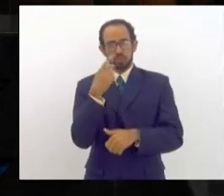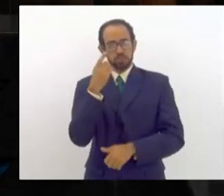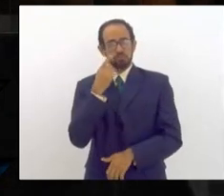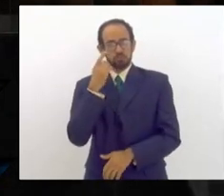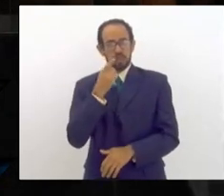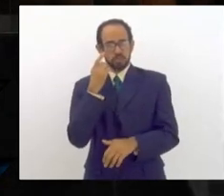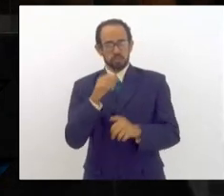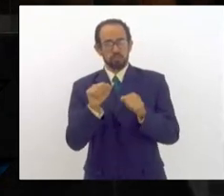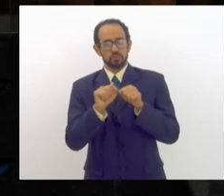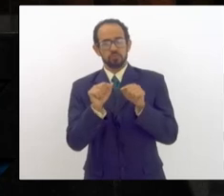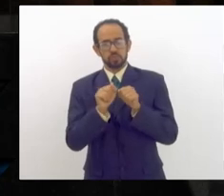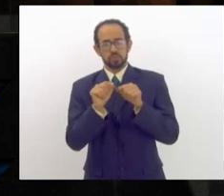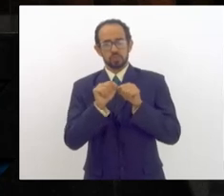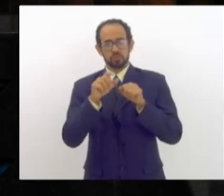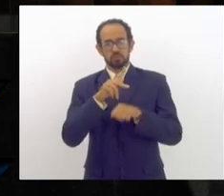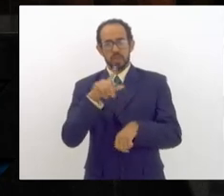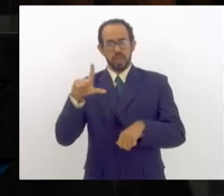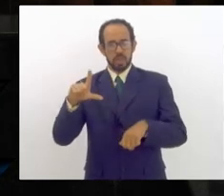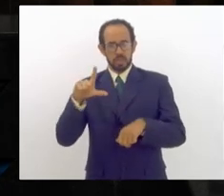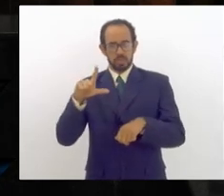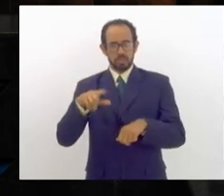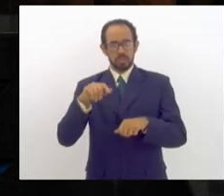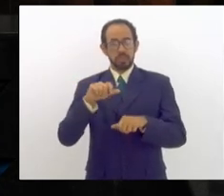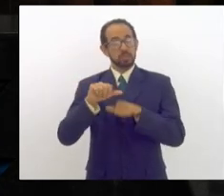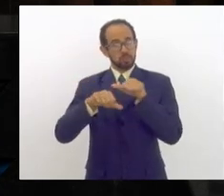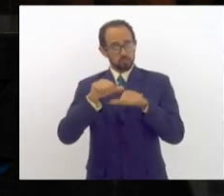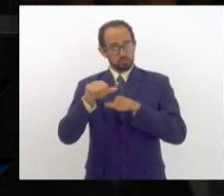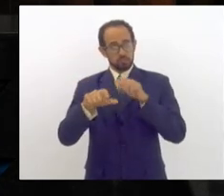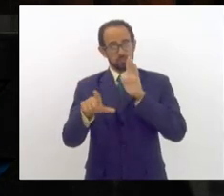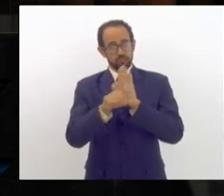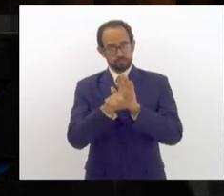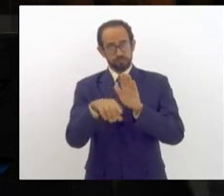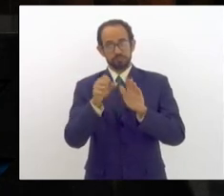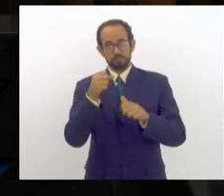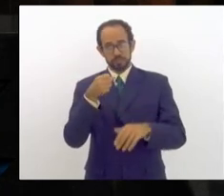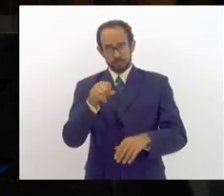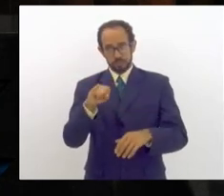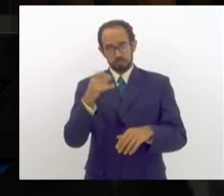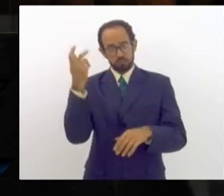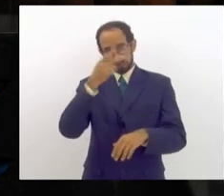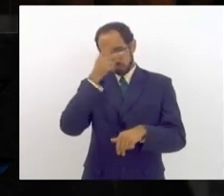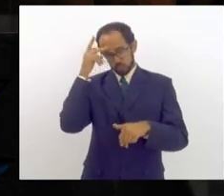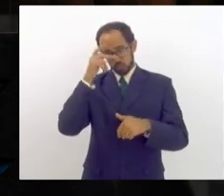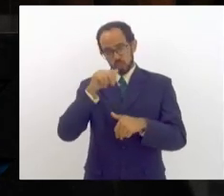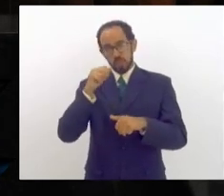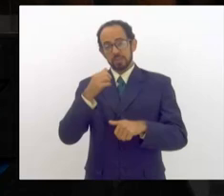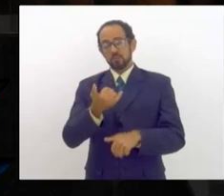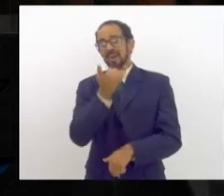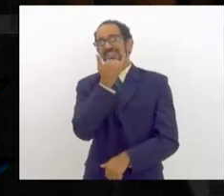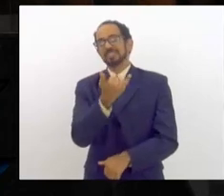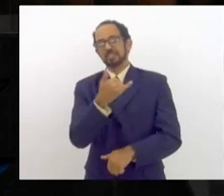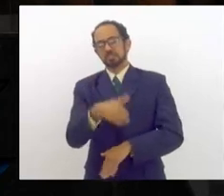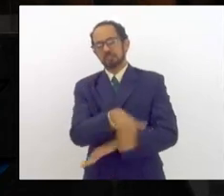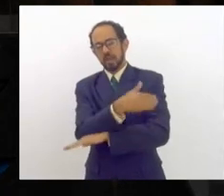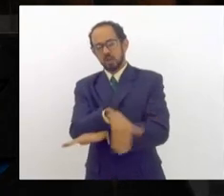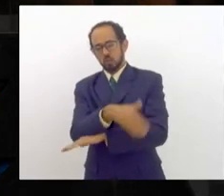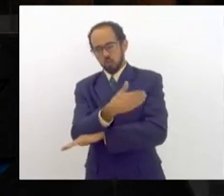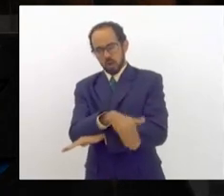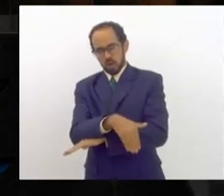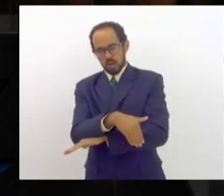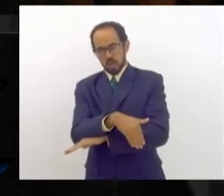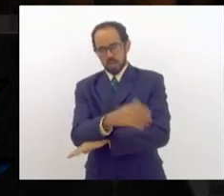um projeto de lei de que quando uma pessoa é sofre um acidente na rua e ela